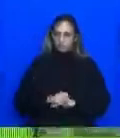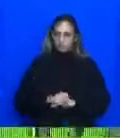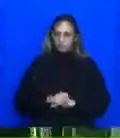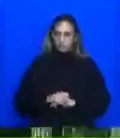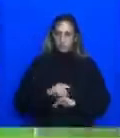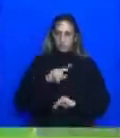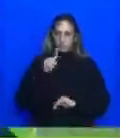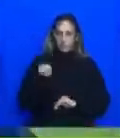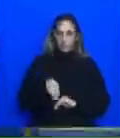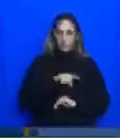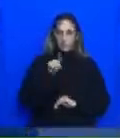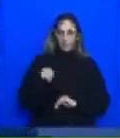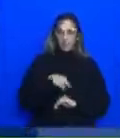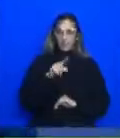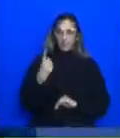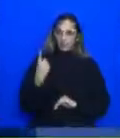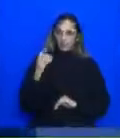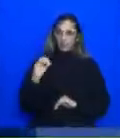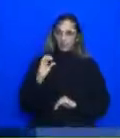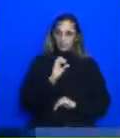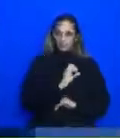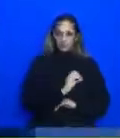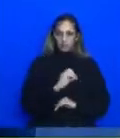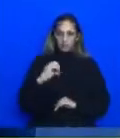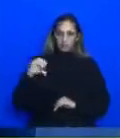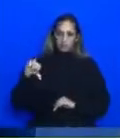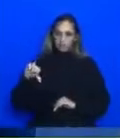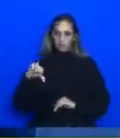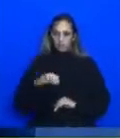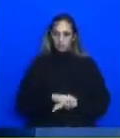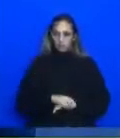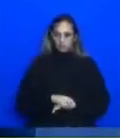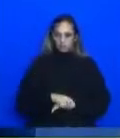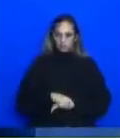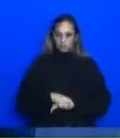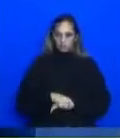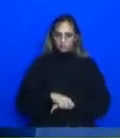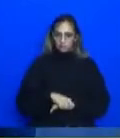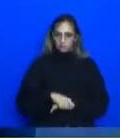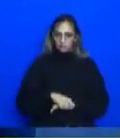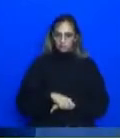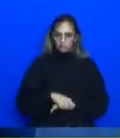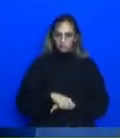Globo recarregado, embaralhando 10 bolas numeradas de 0 a 9.